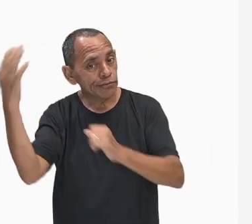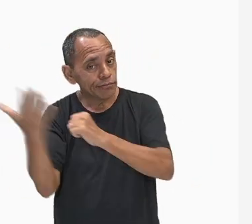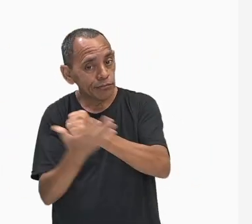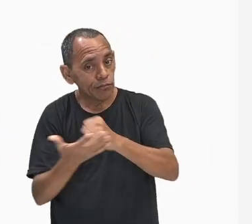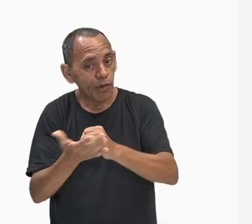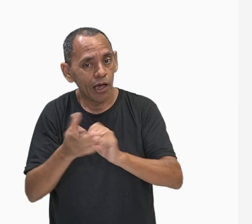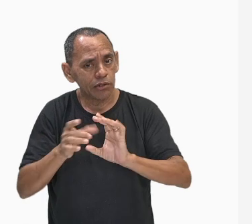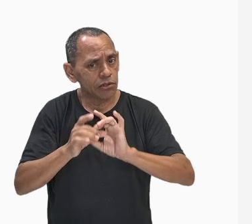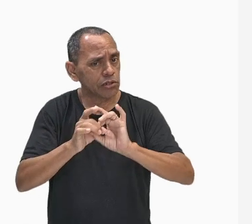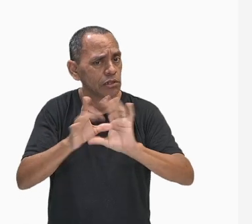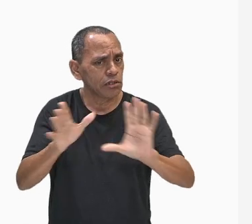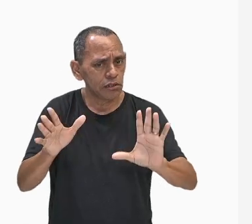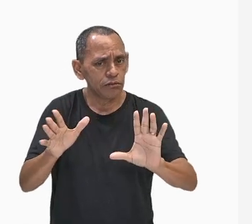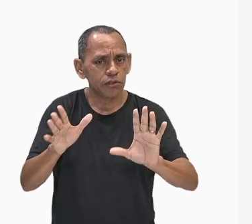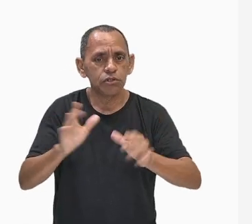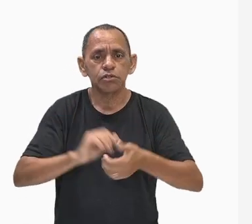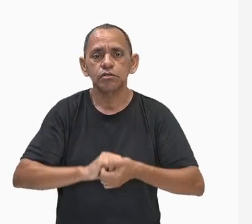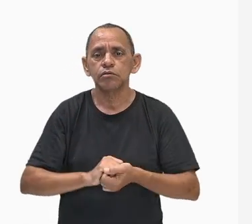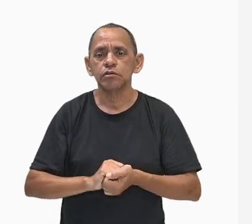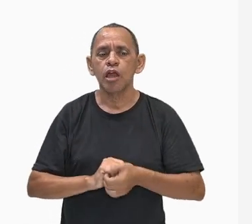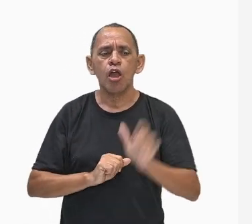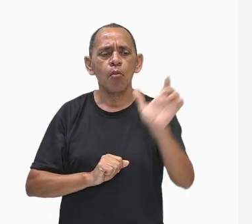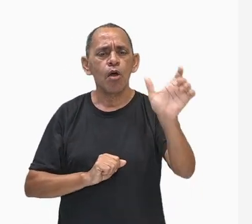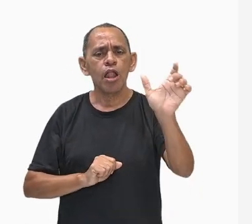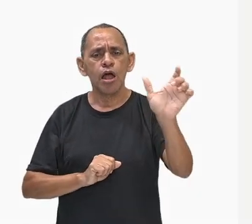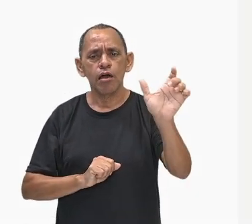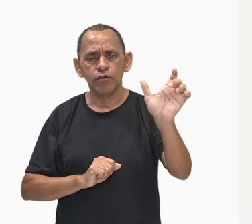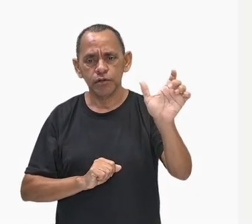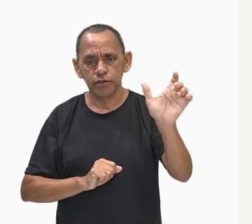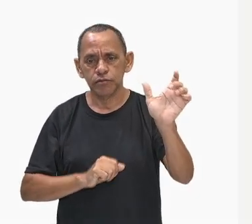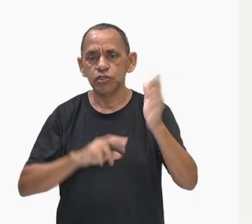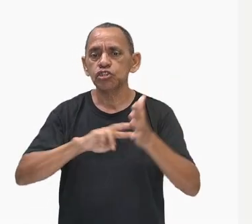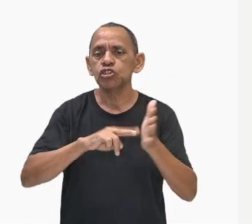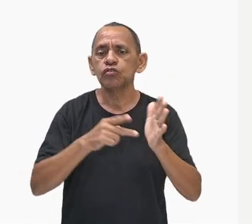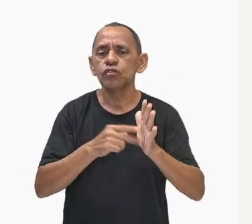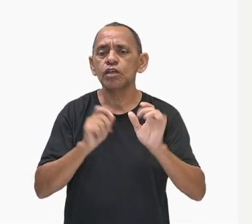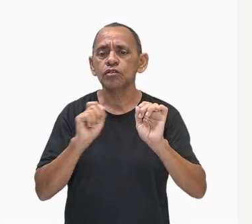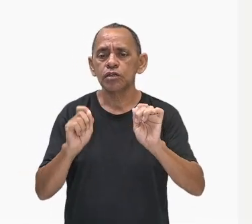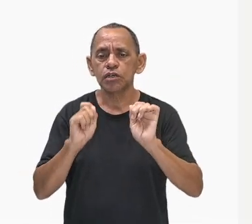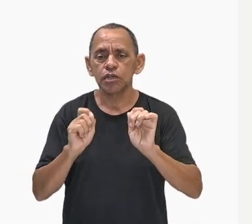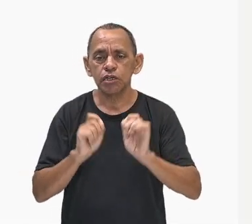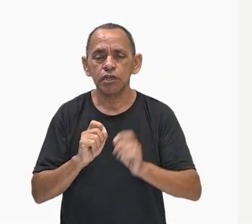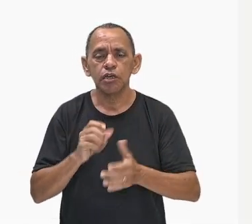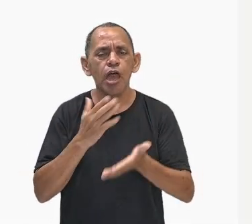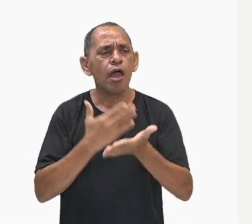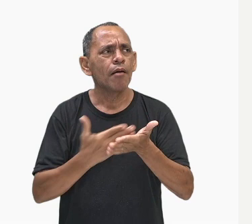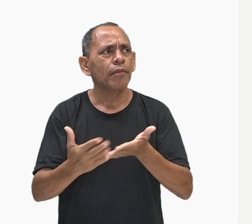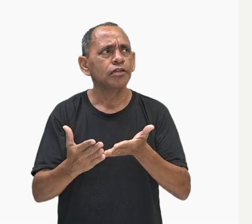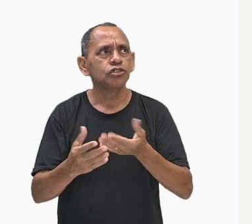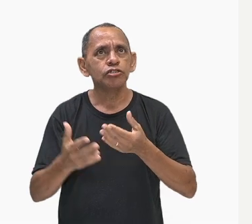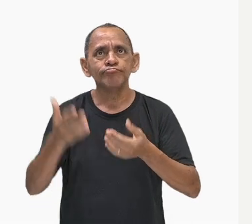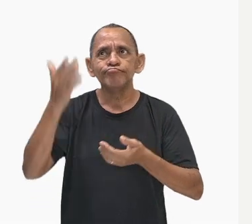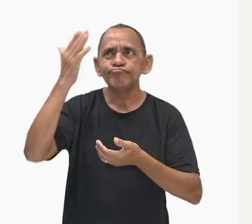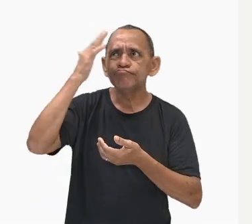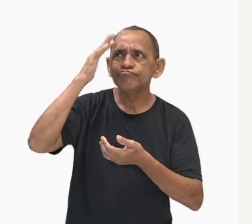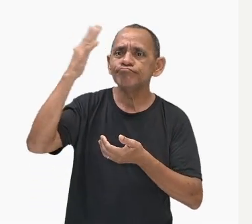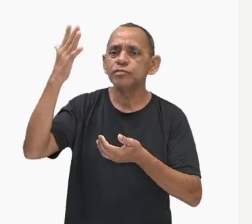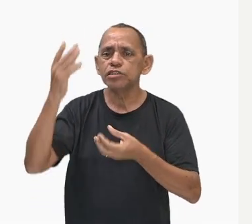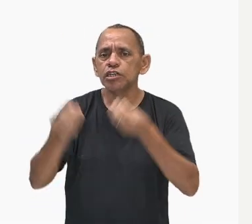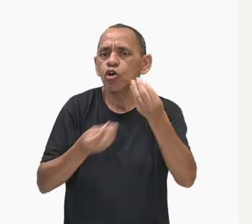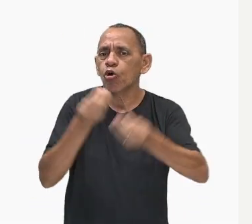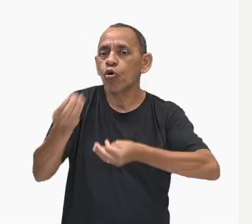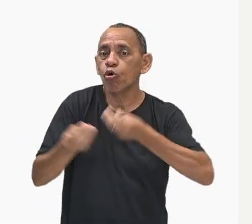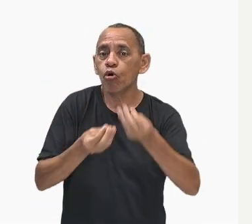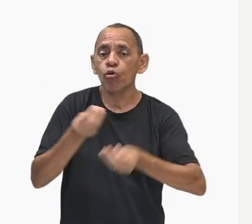pegar aqui uma palavra para a gente entender o significado dela e a partir daí compreender esse momento histórico que